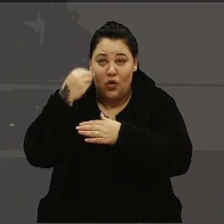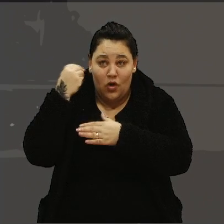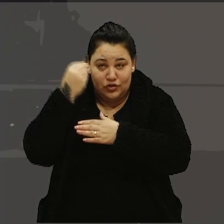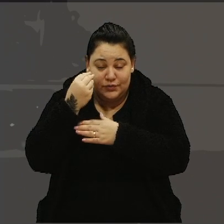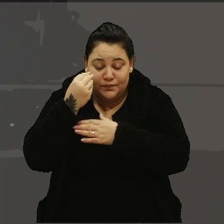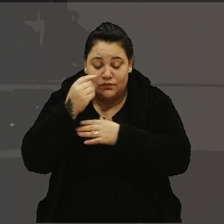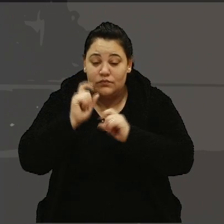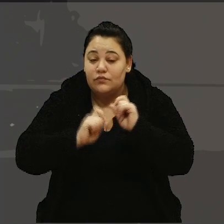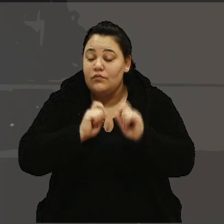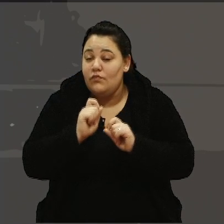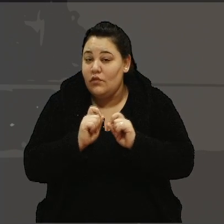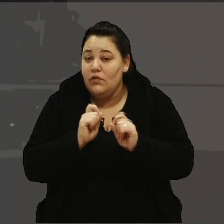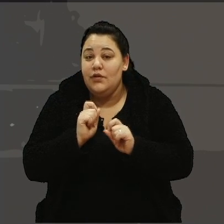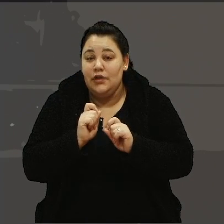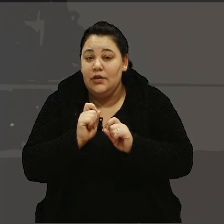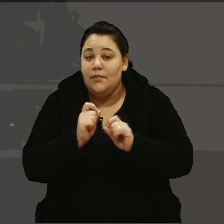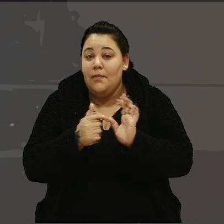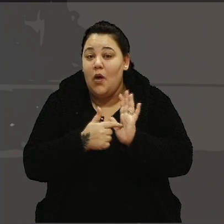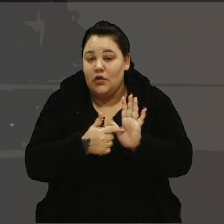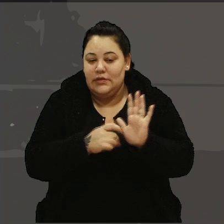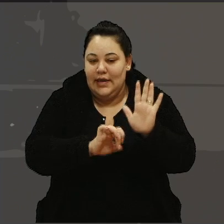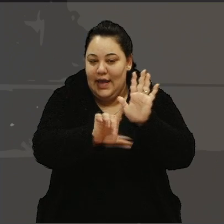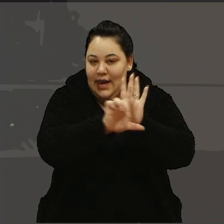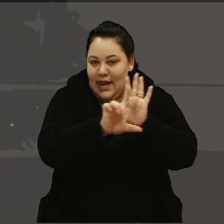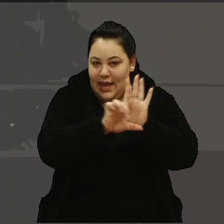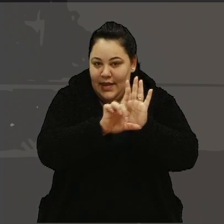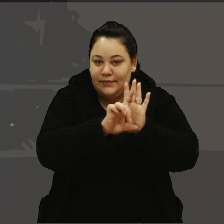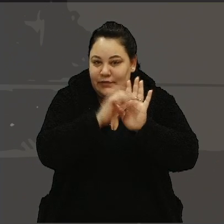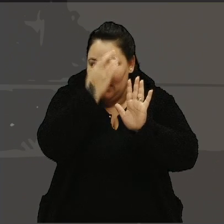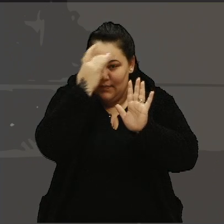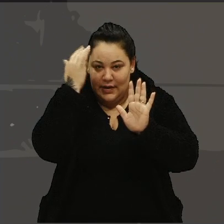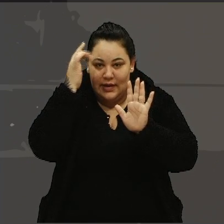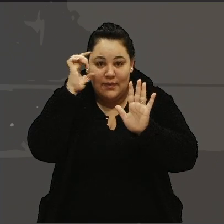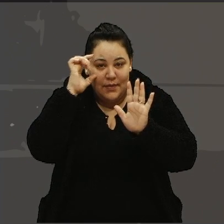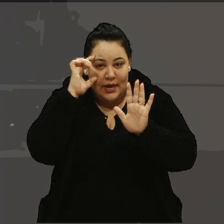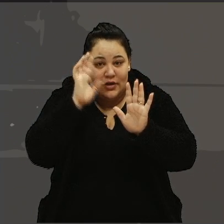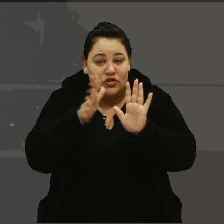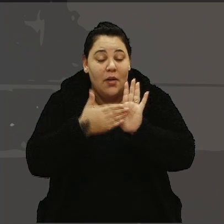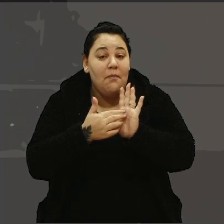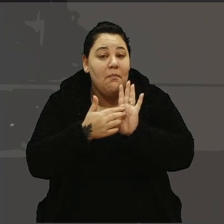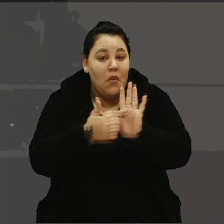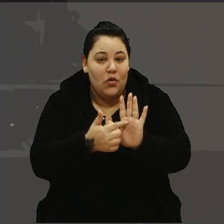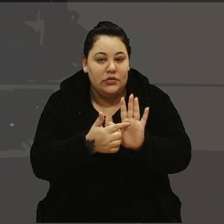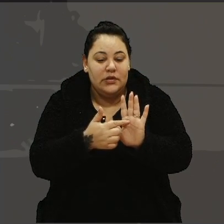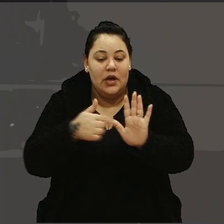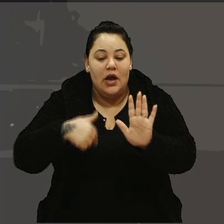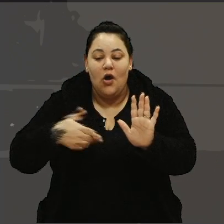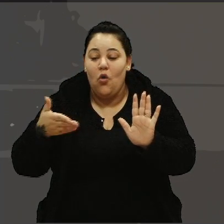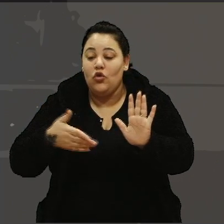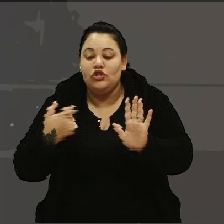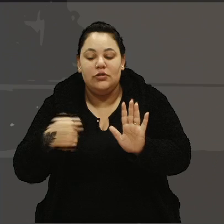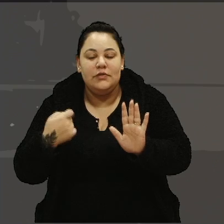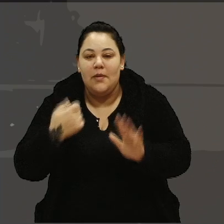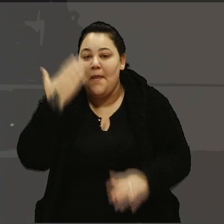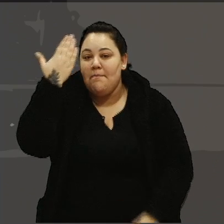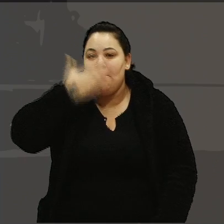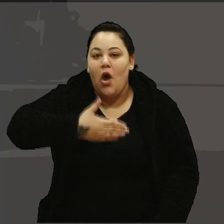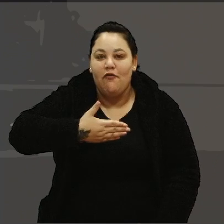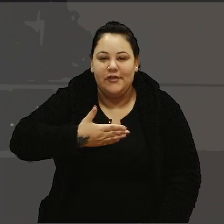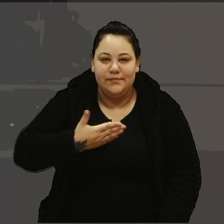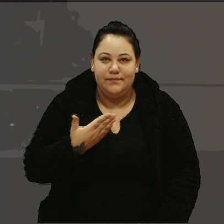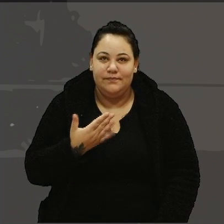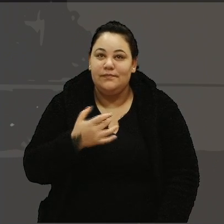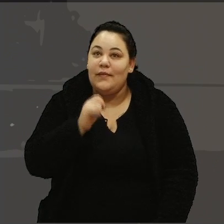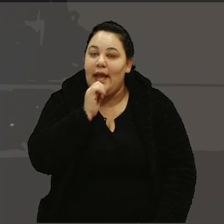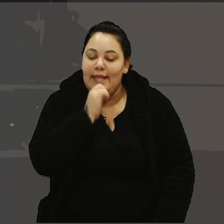a lei já abrange isso, mas hoje não precisa mais de uma prova, né? Ainda bem, né,